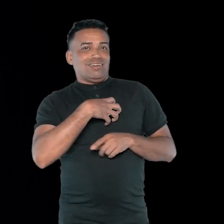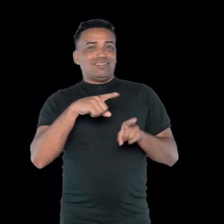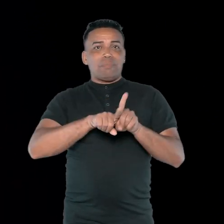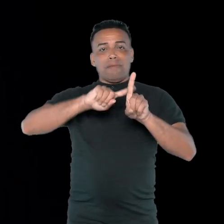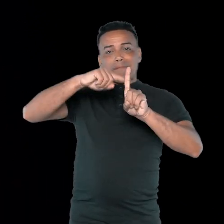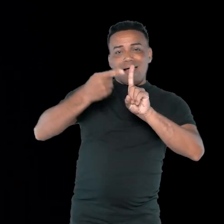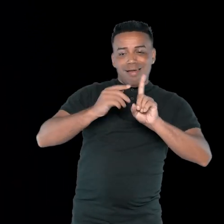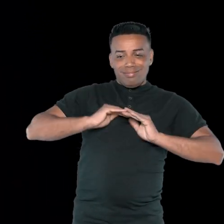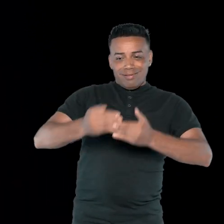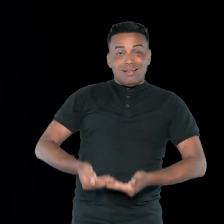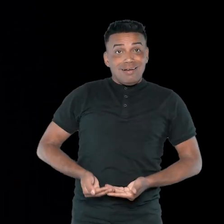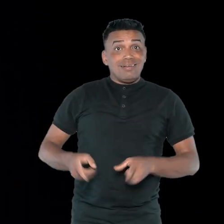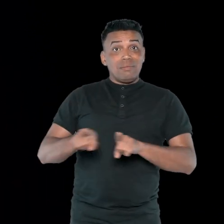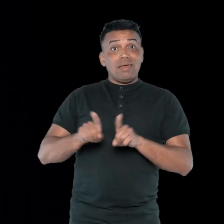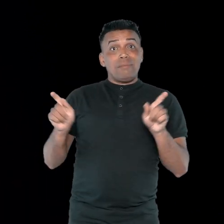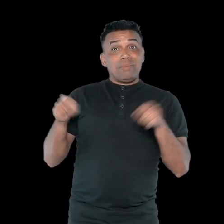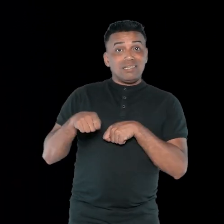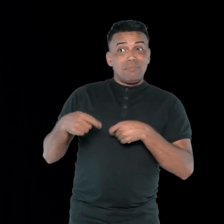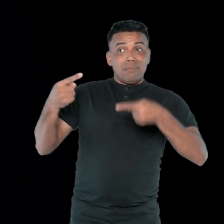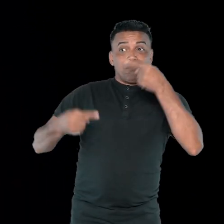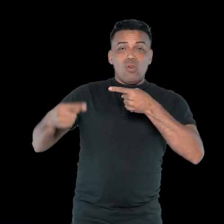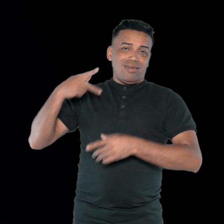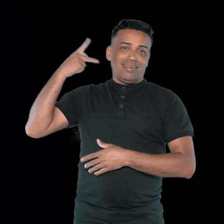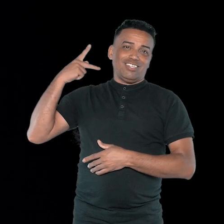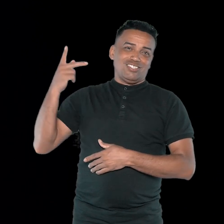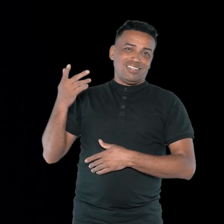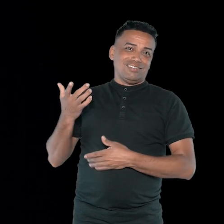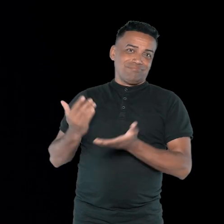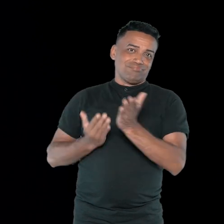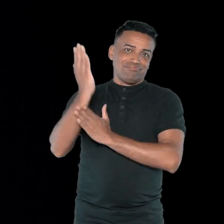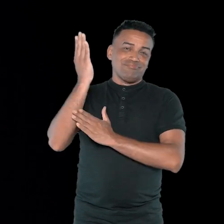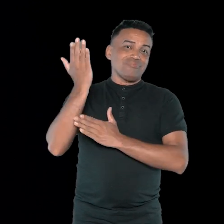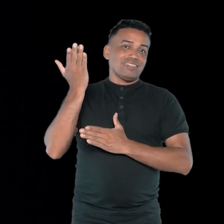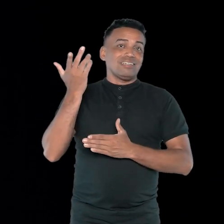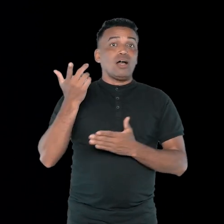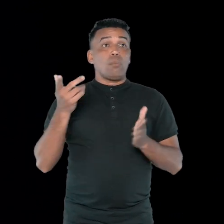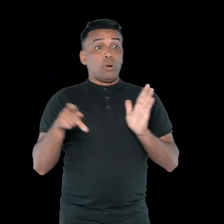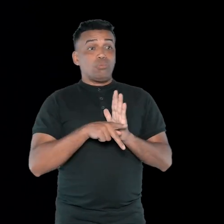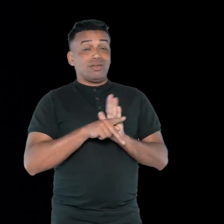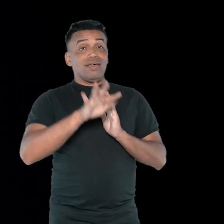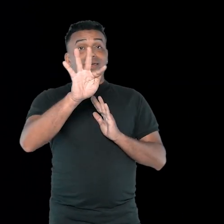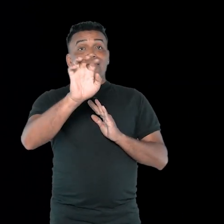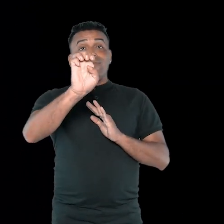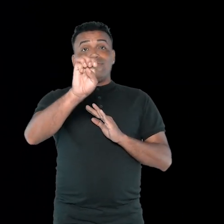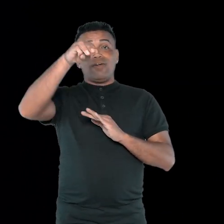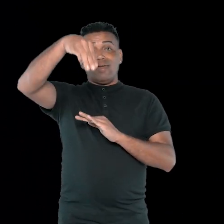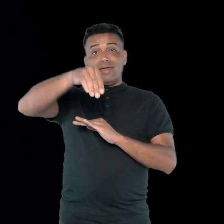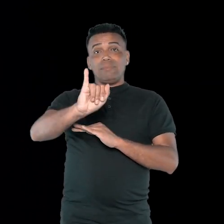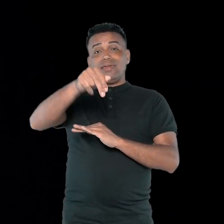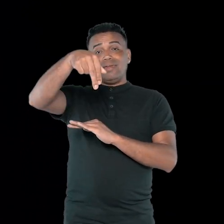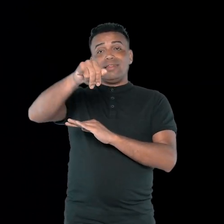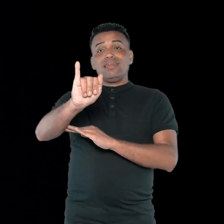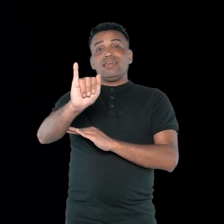as possibilidades de se fazer política. A gente começa a pensar o cuidado também como uma premissa feminina, fica tão feminino que fica